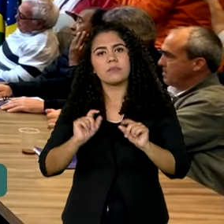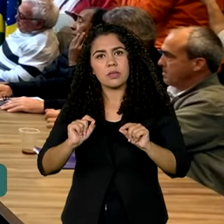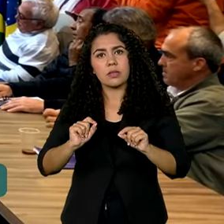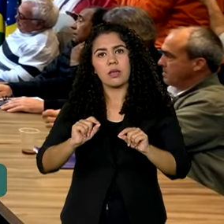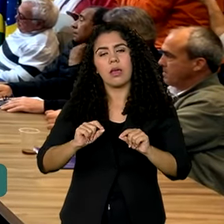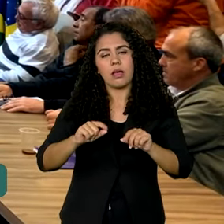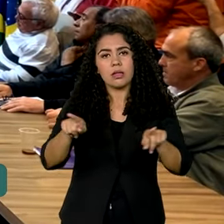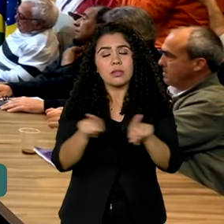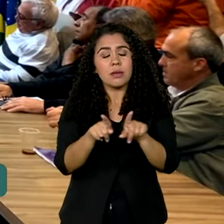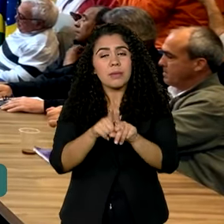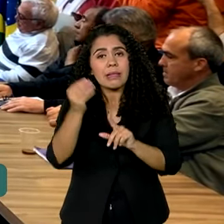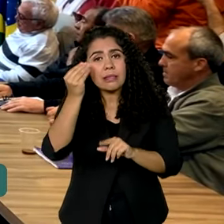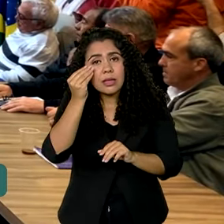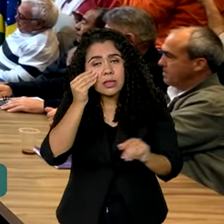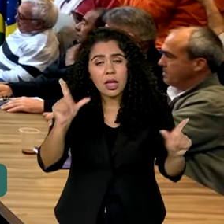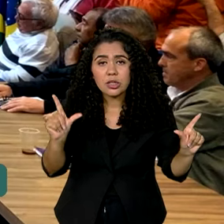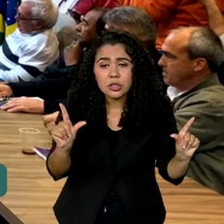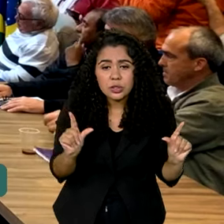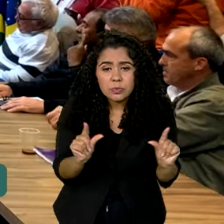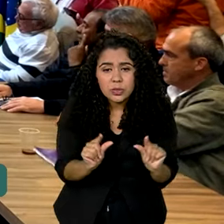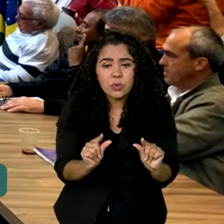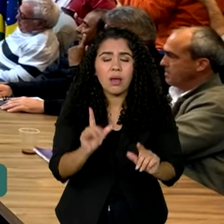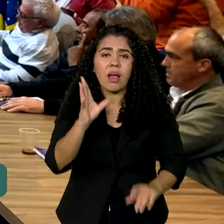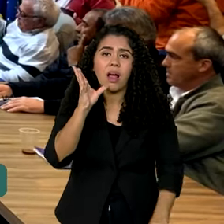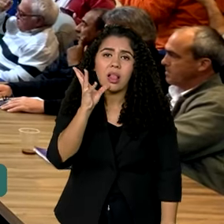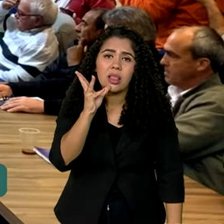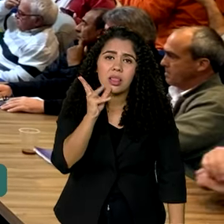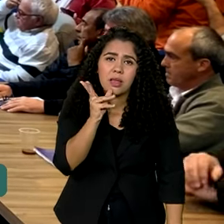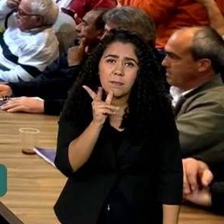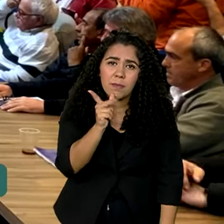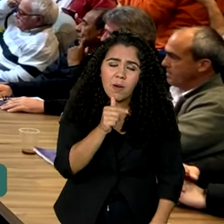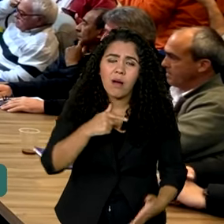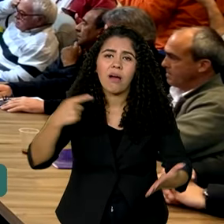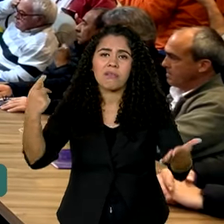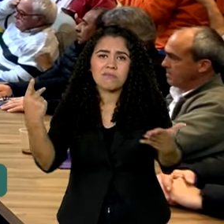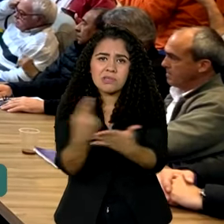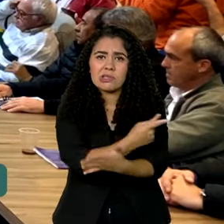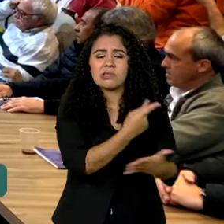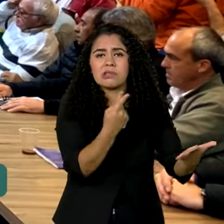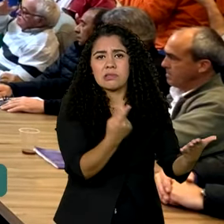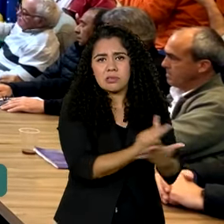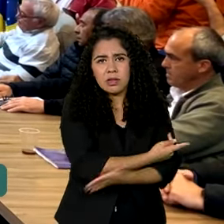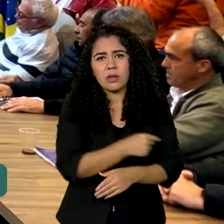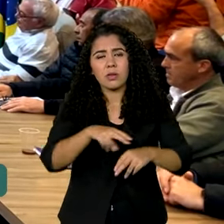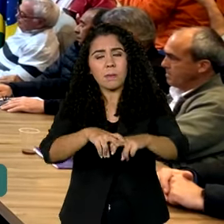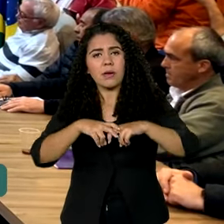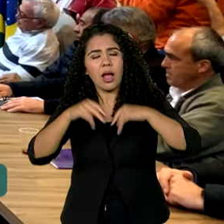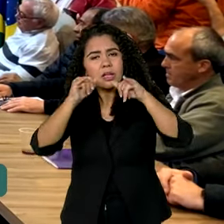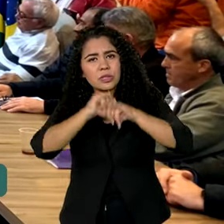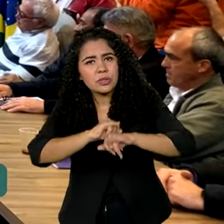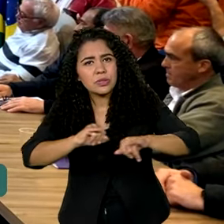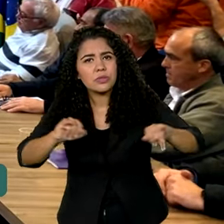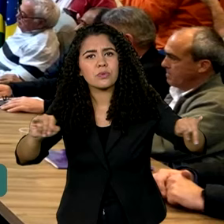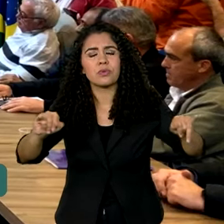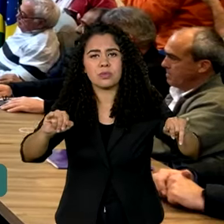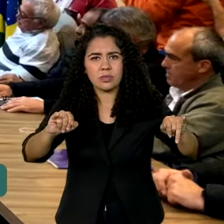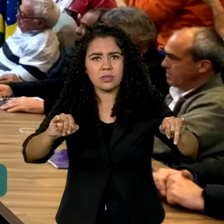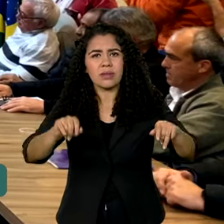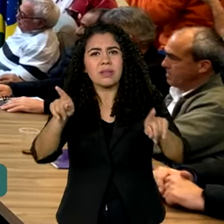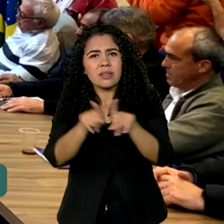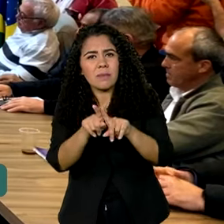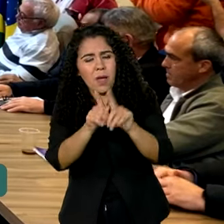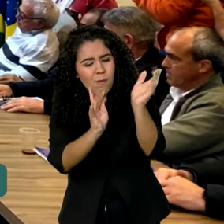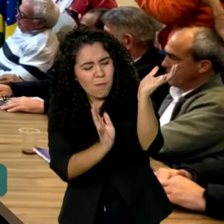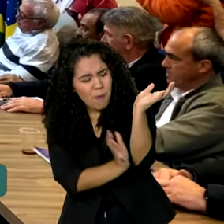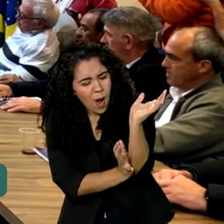tentar reduzir a demora que muitas vezes ocorre entre um anúncio de um recurso até ele chegar. A burocracia,